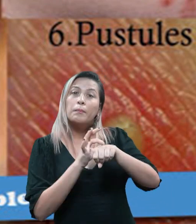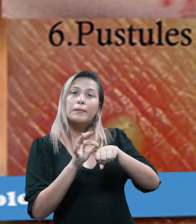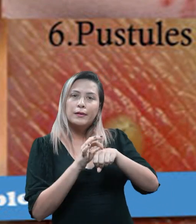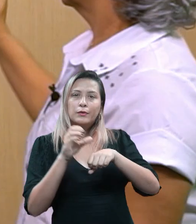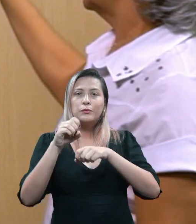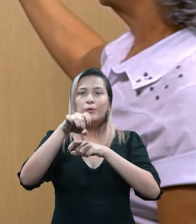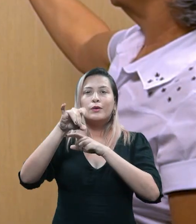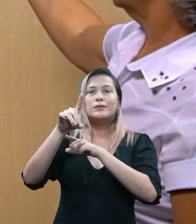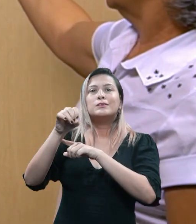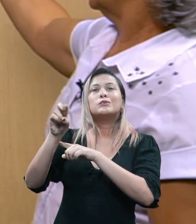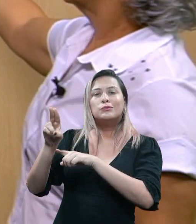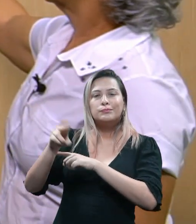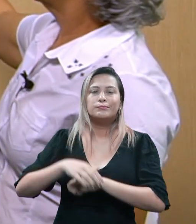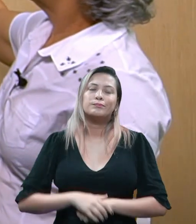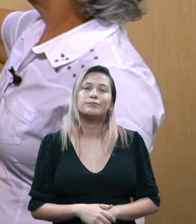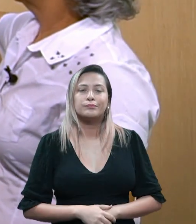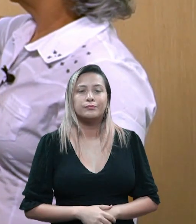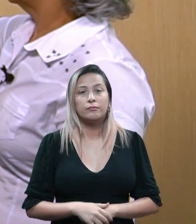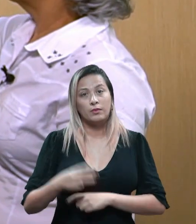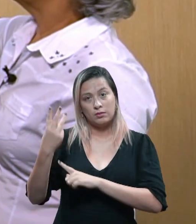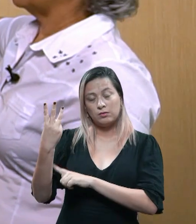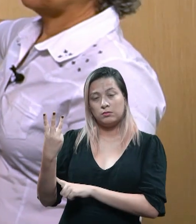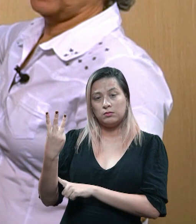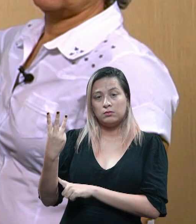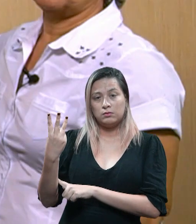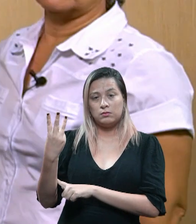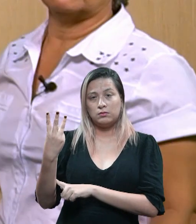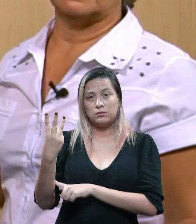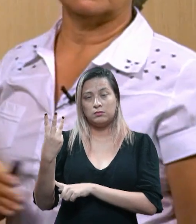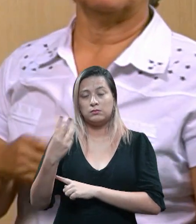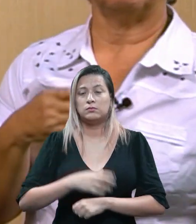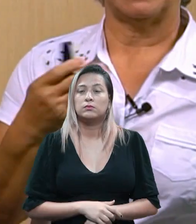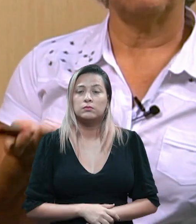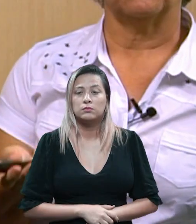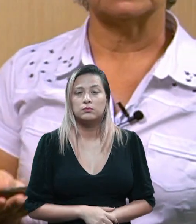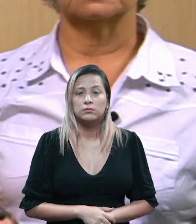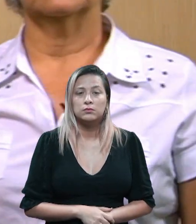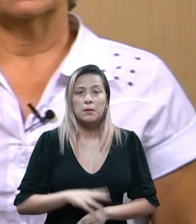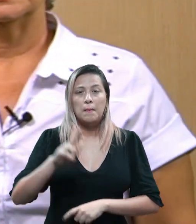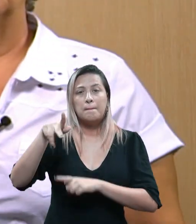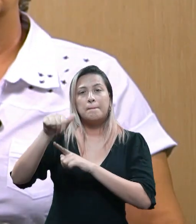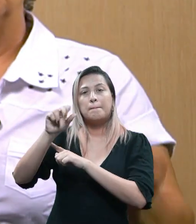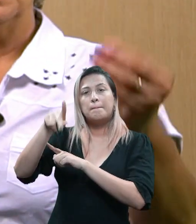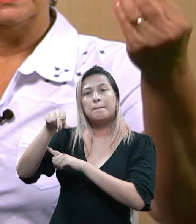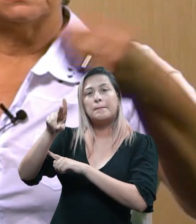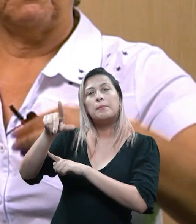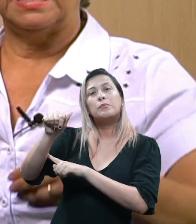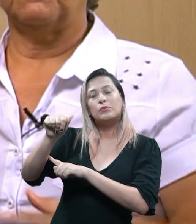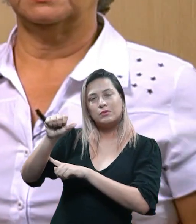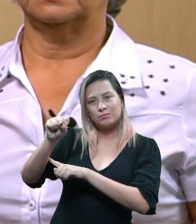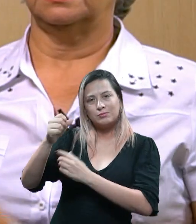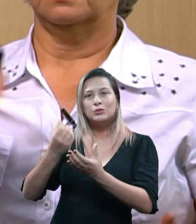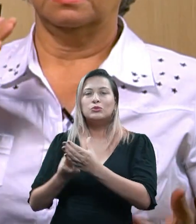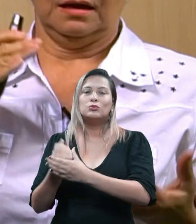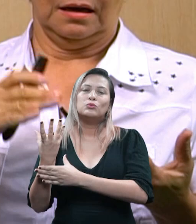oxidou. Aqui, ela já tem começam a aparecer pápulas, certo? Então, nessa pele